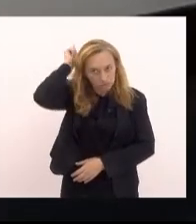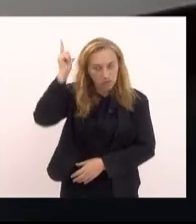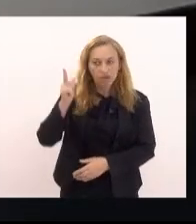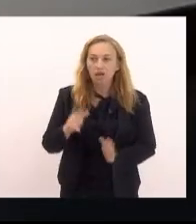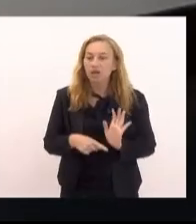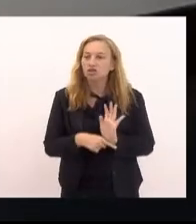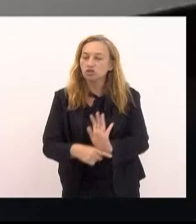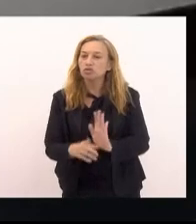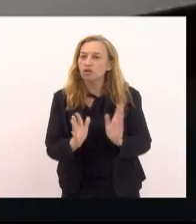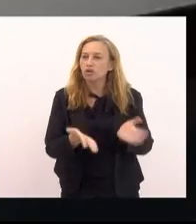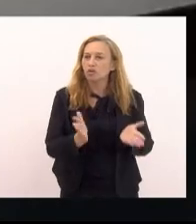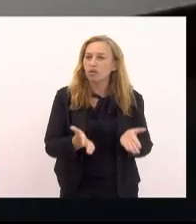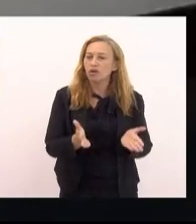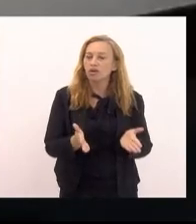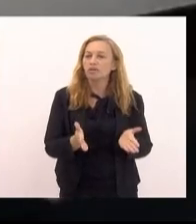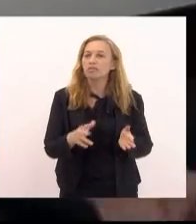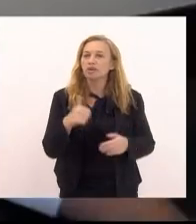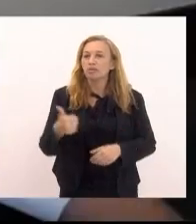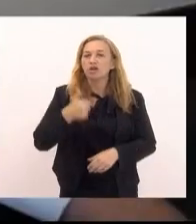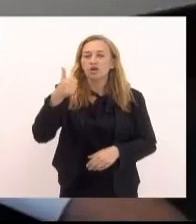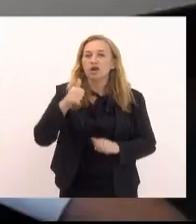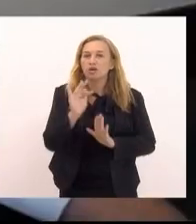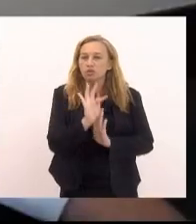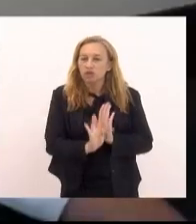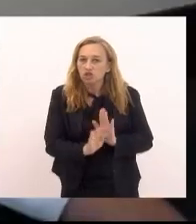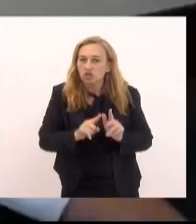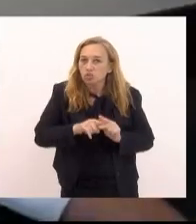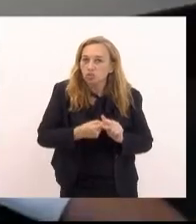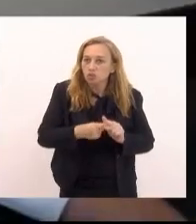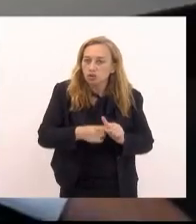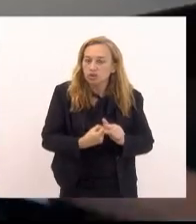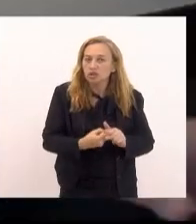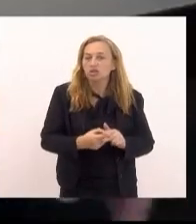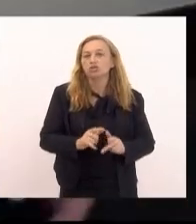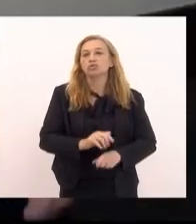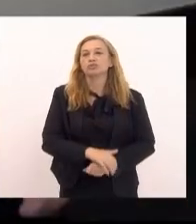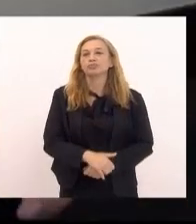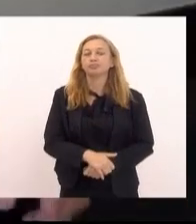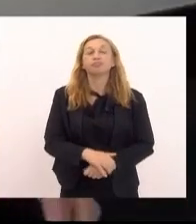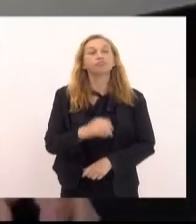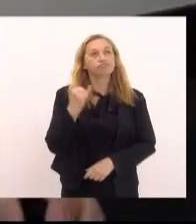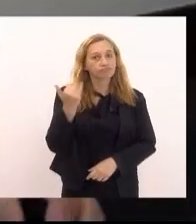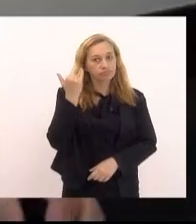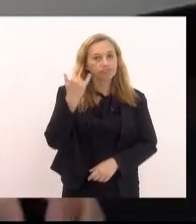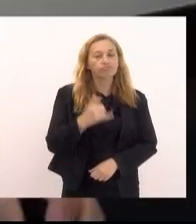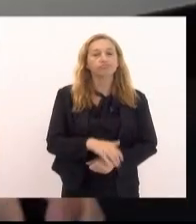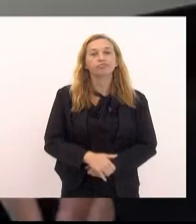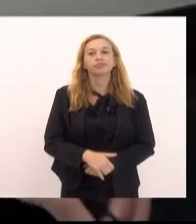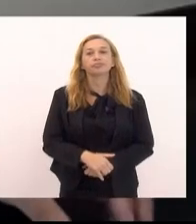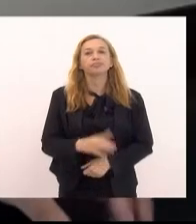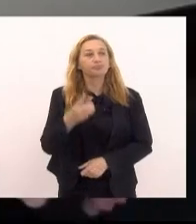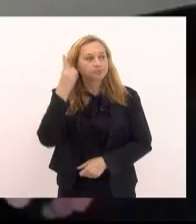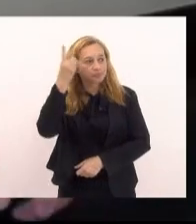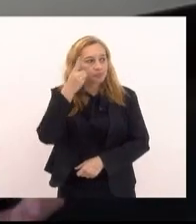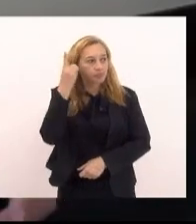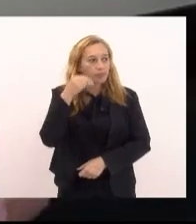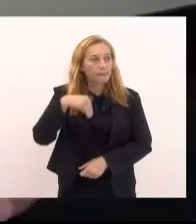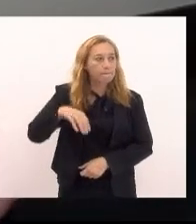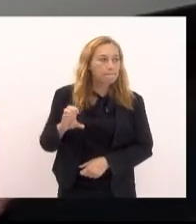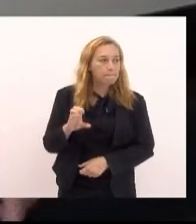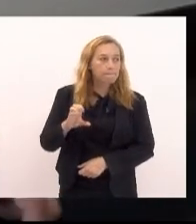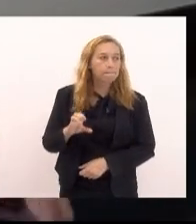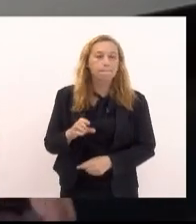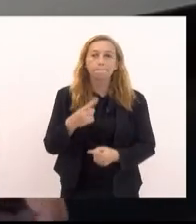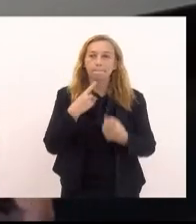agora nesta sessão para melhorar o texto, para corrigir uma imprecisão, achei importante. O deputado Carlos Mink,